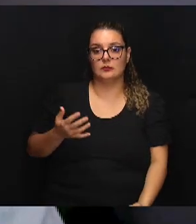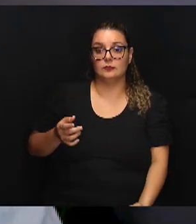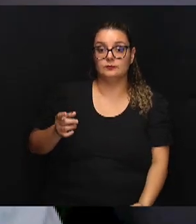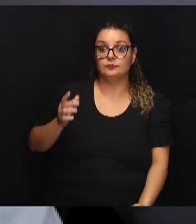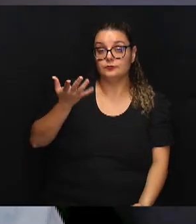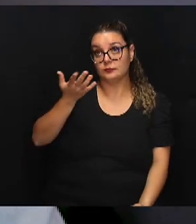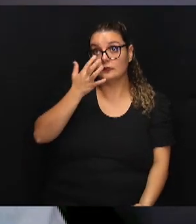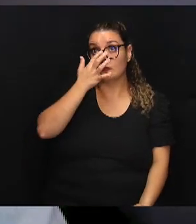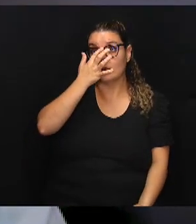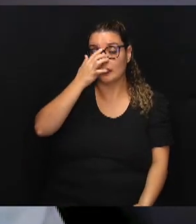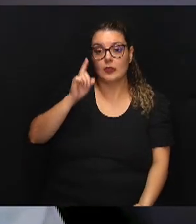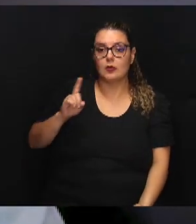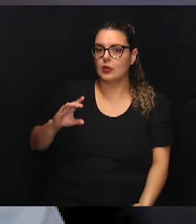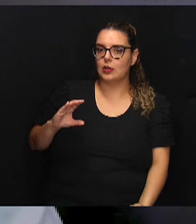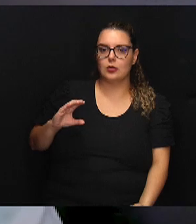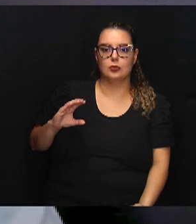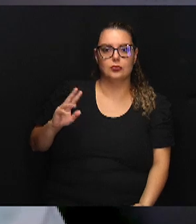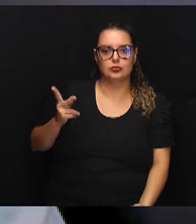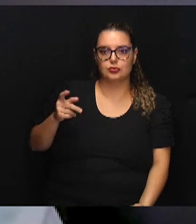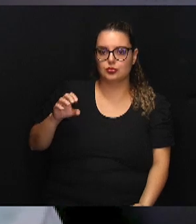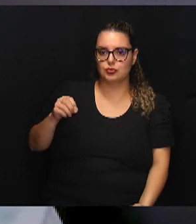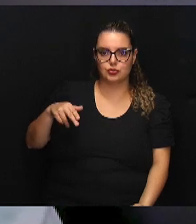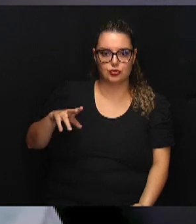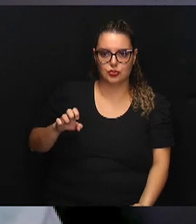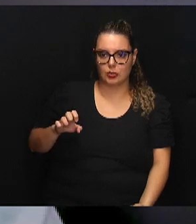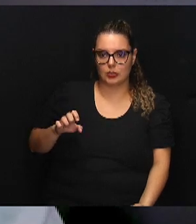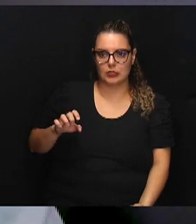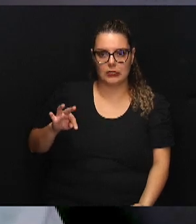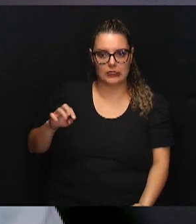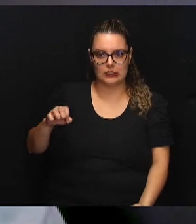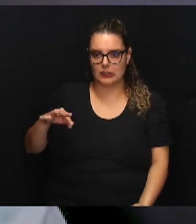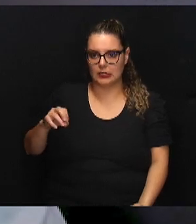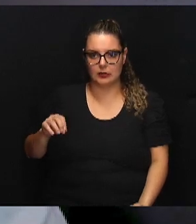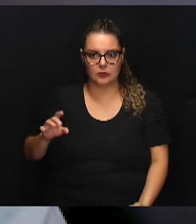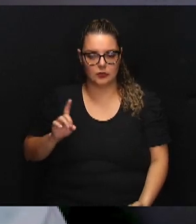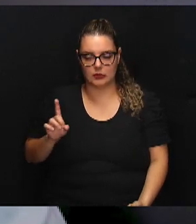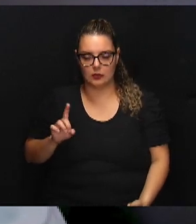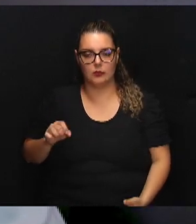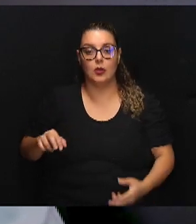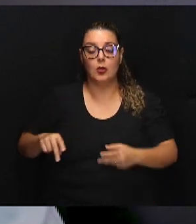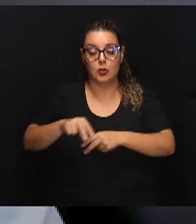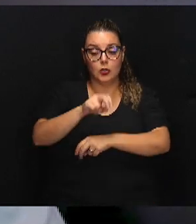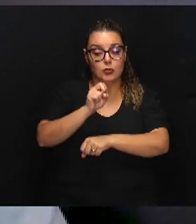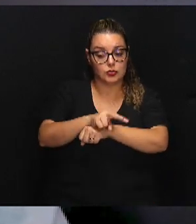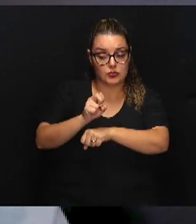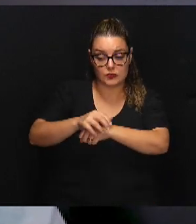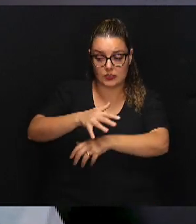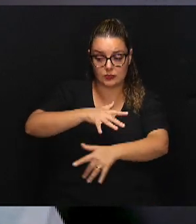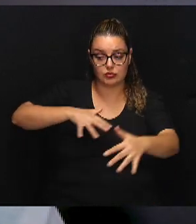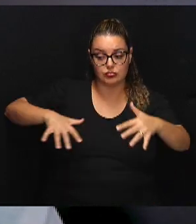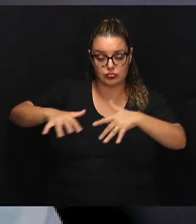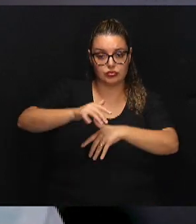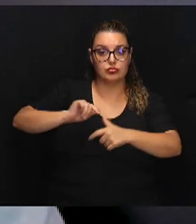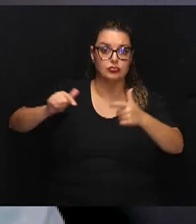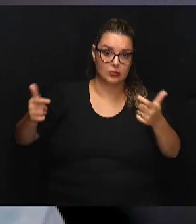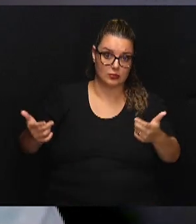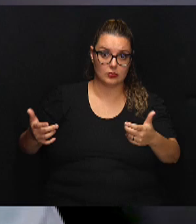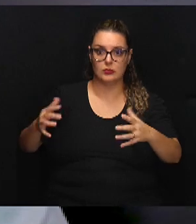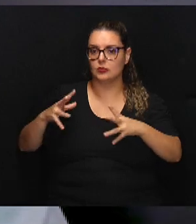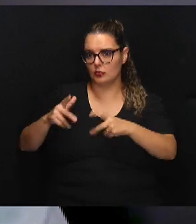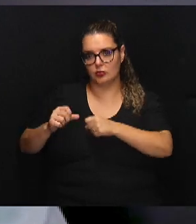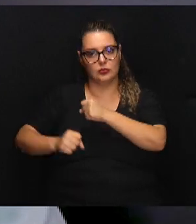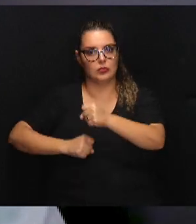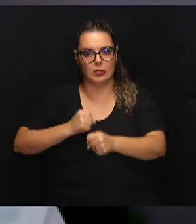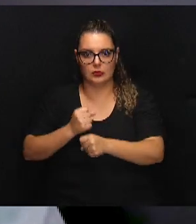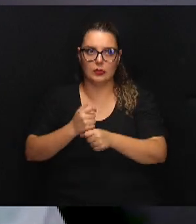não é um choque térmico, não. Mas, na verdade, os vírus, eles circulam o ano inteiro. Eles têm uma prevalência maior no inverno, alguns deles. Mas